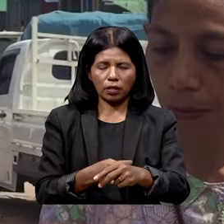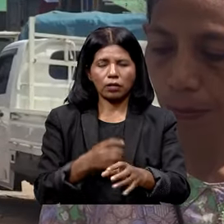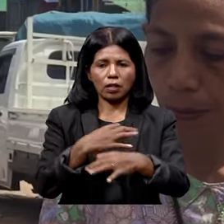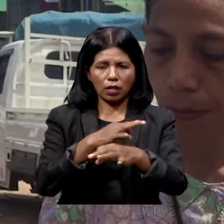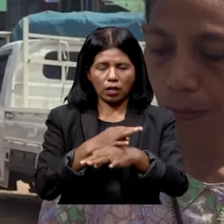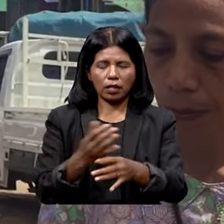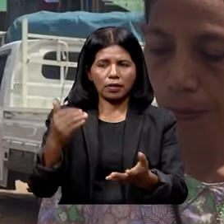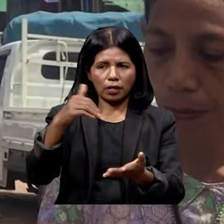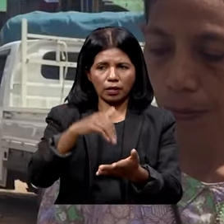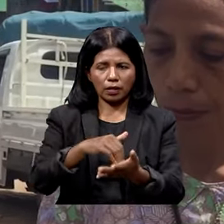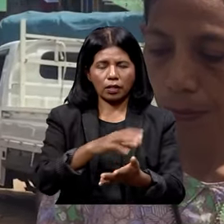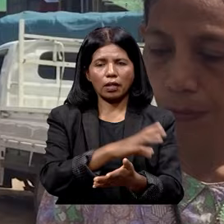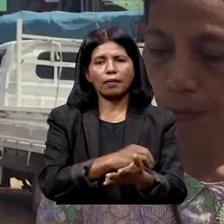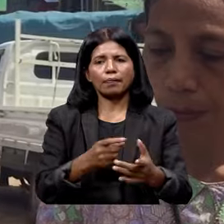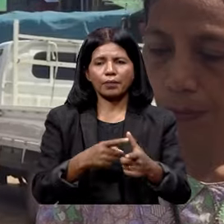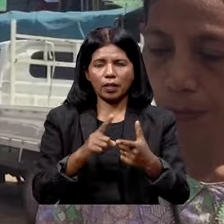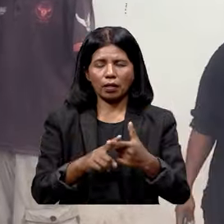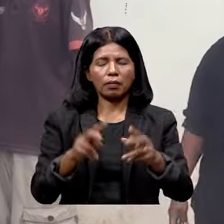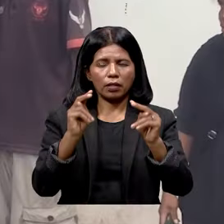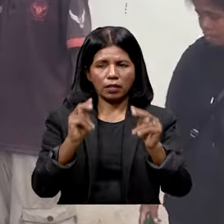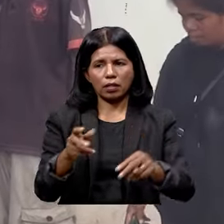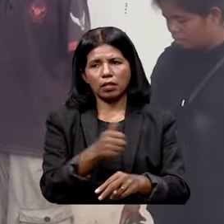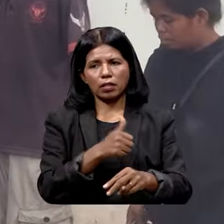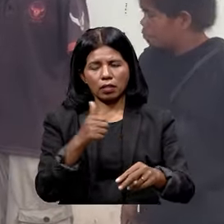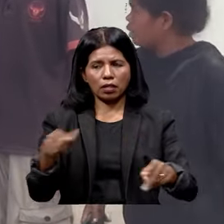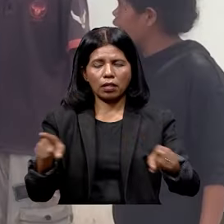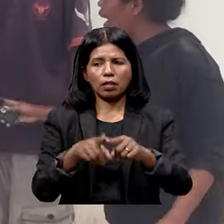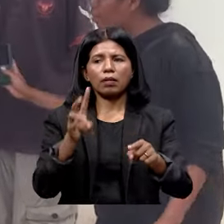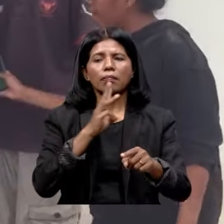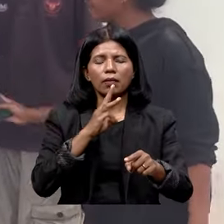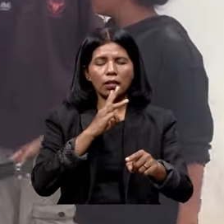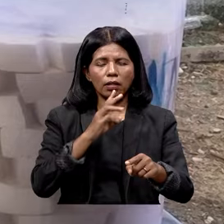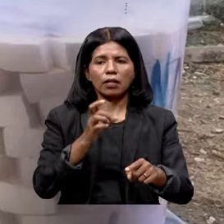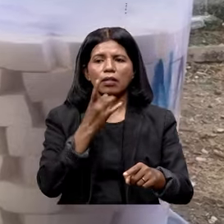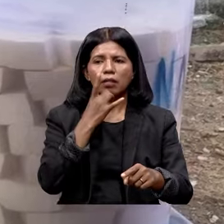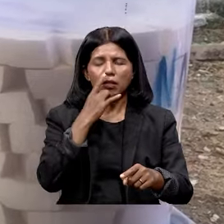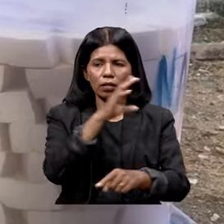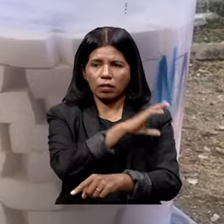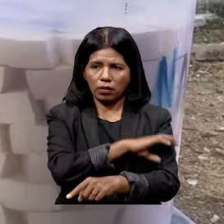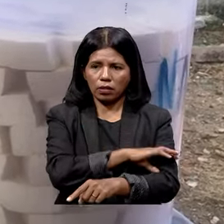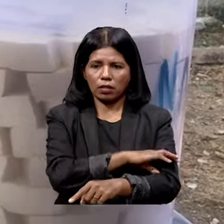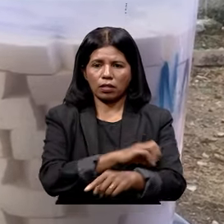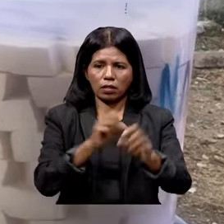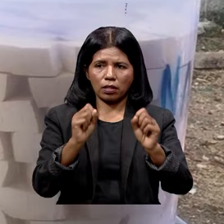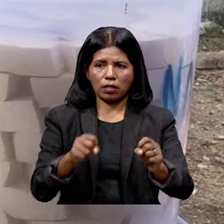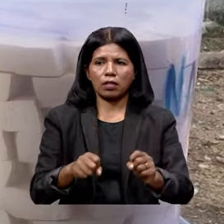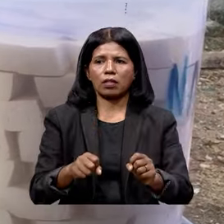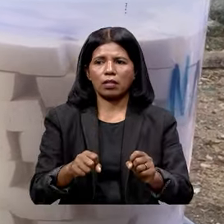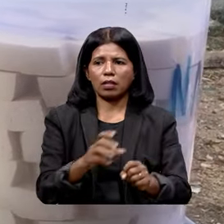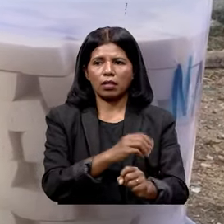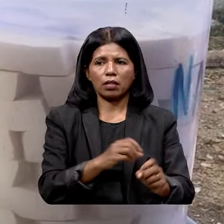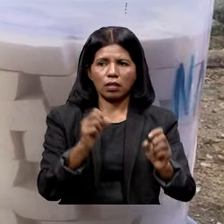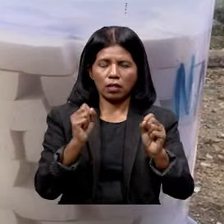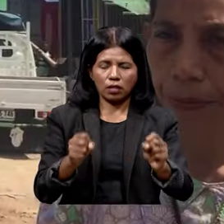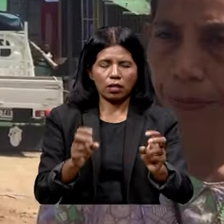a CONU, a tu prensa, mas a necessidade básica será na Sambé, eletricidade ou segurança, né, tem que